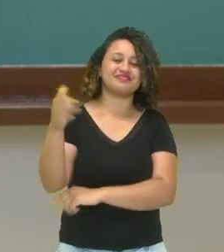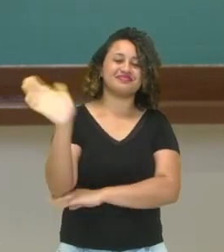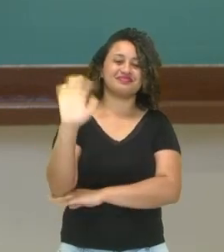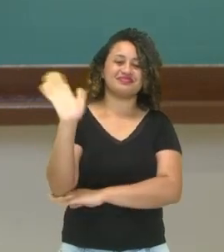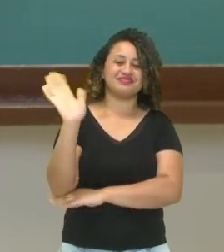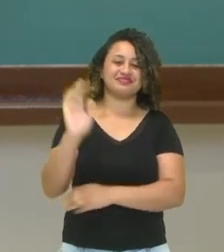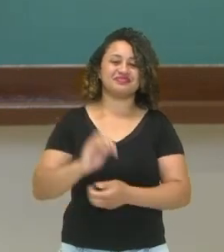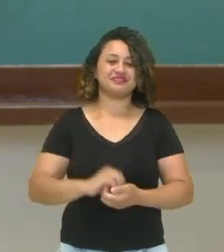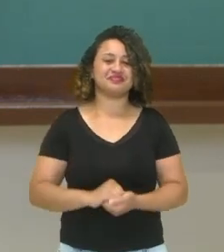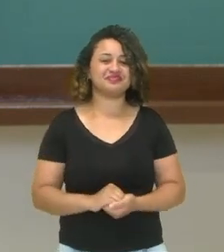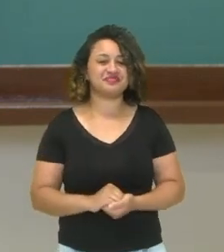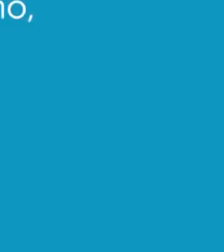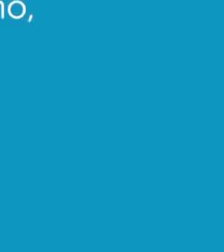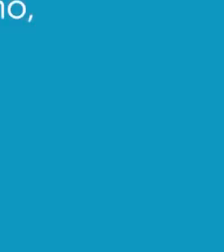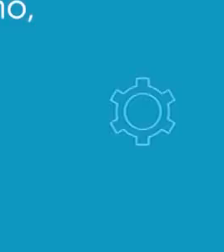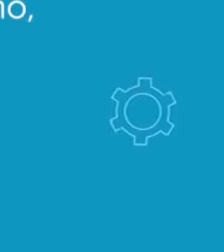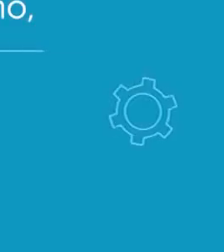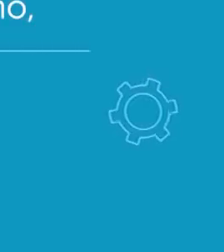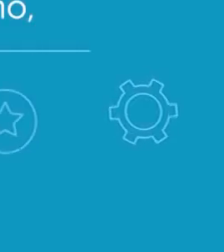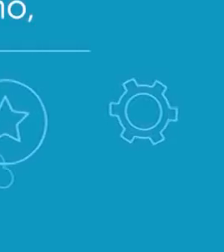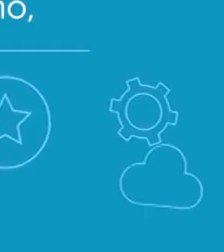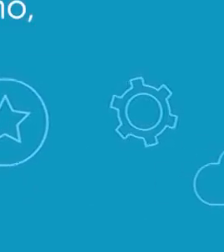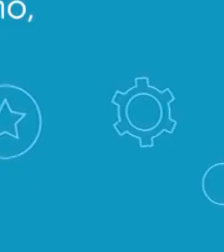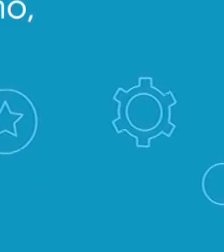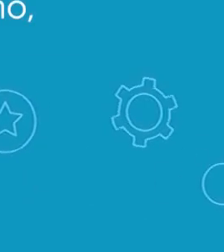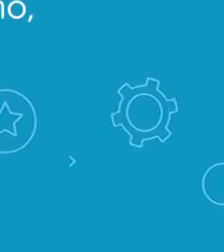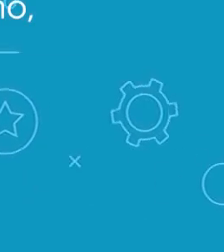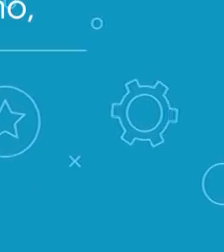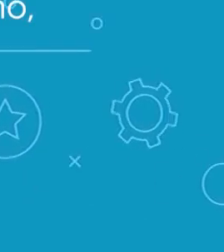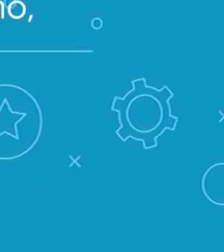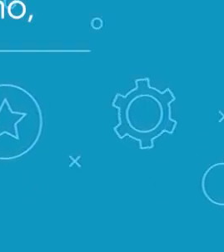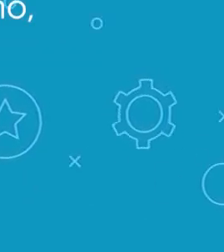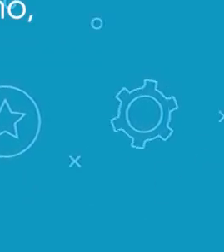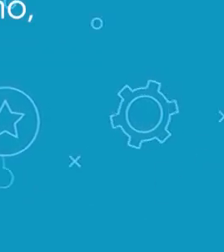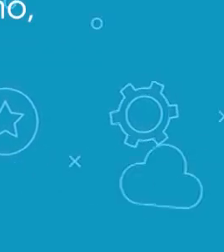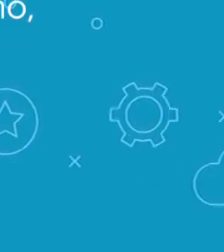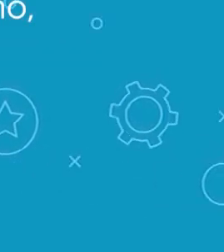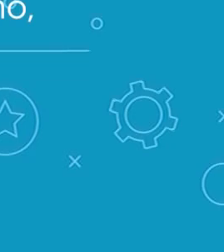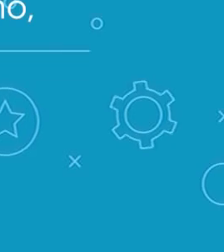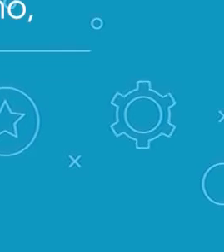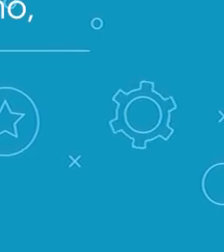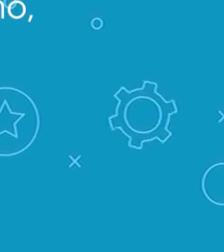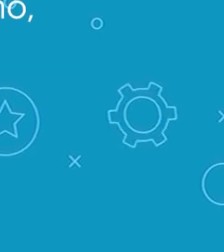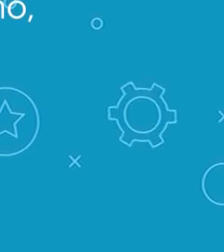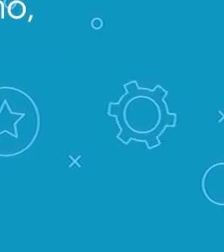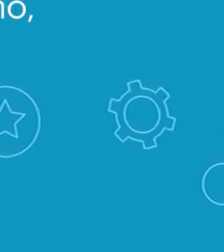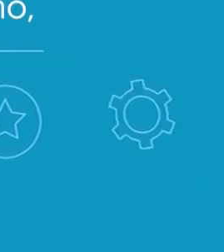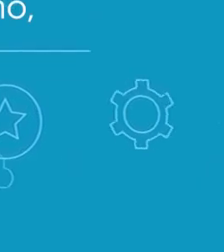Tchau!